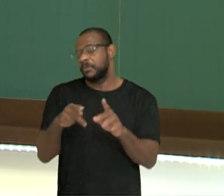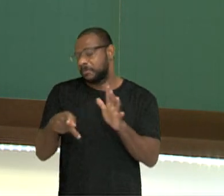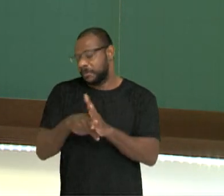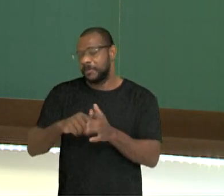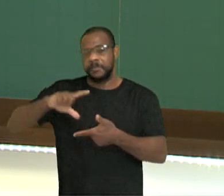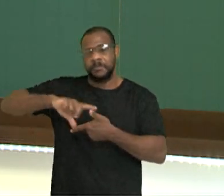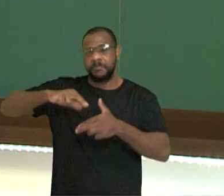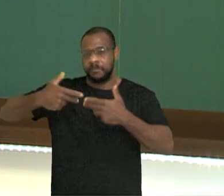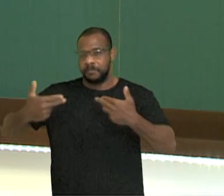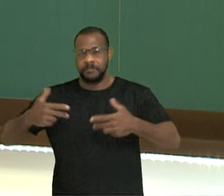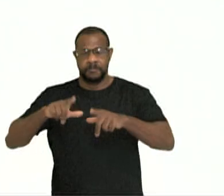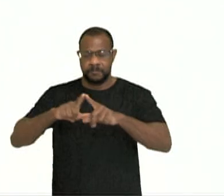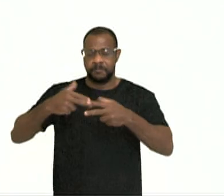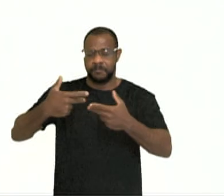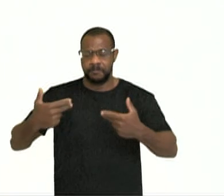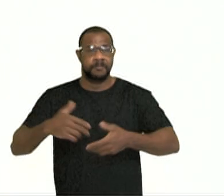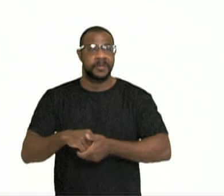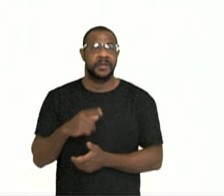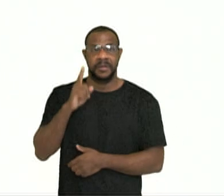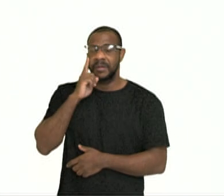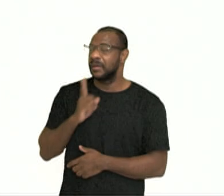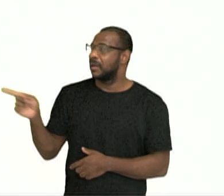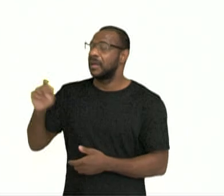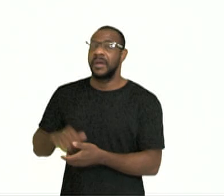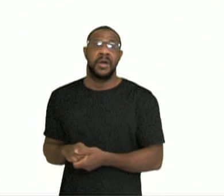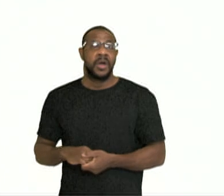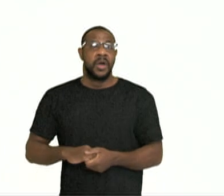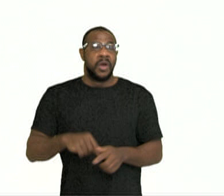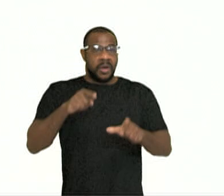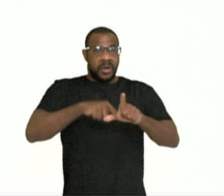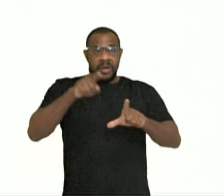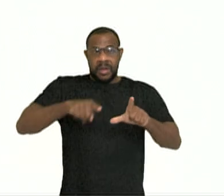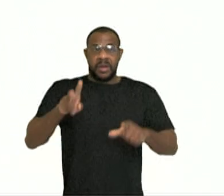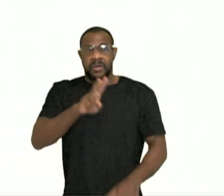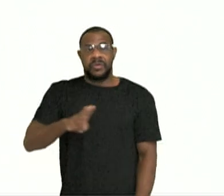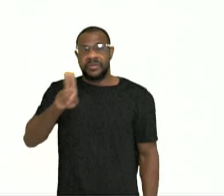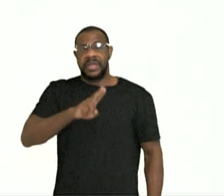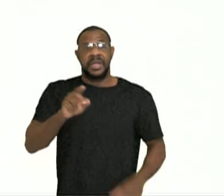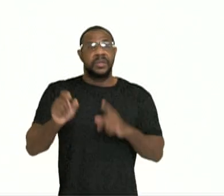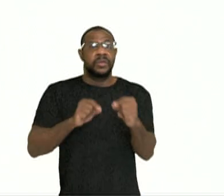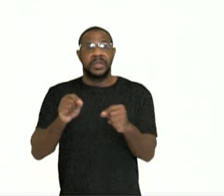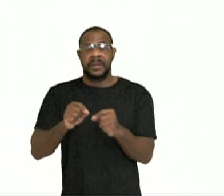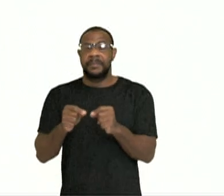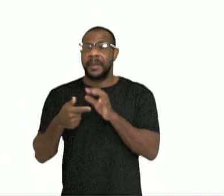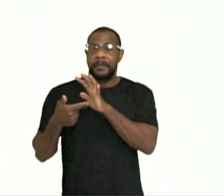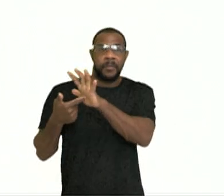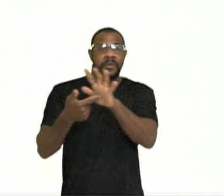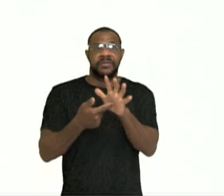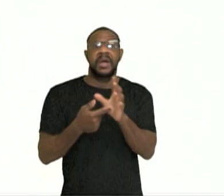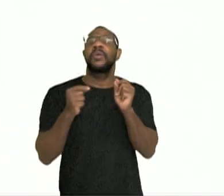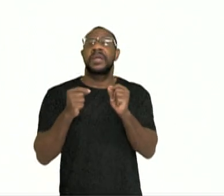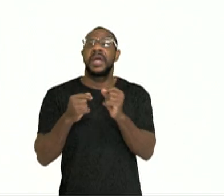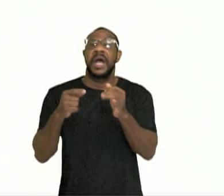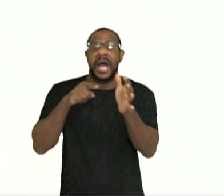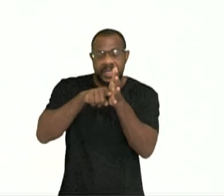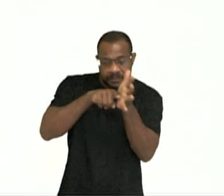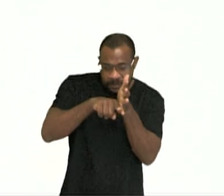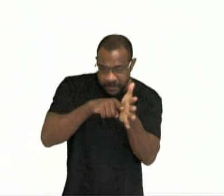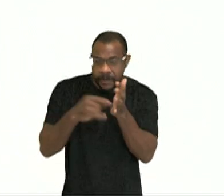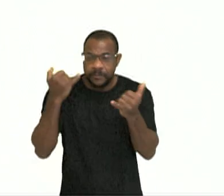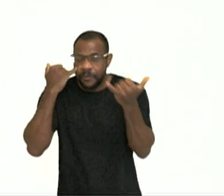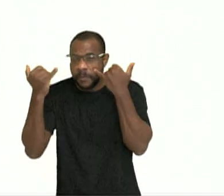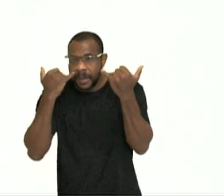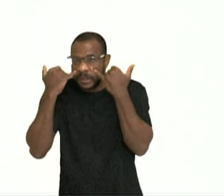Olha lá. O gráfico ele utiliza a linguagem gráfica para sistematizar dados e